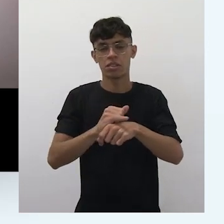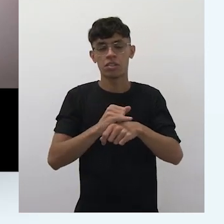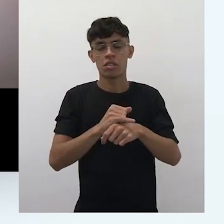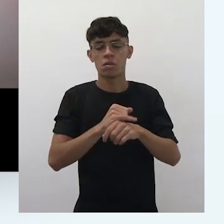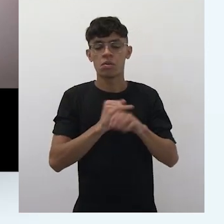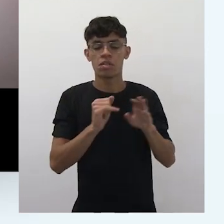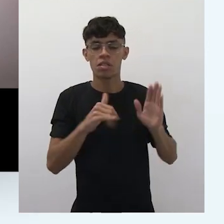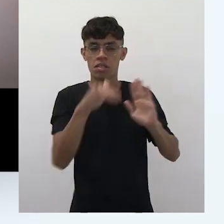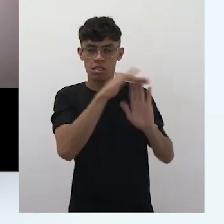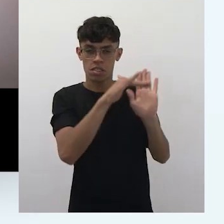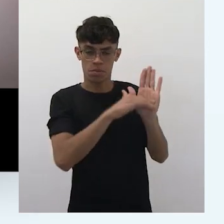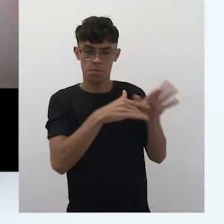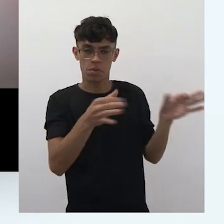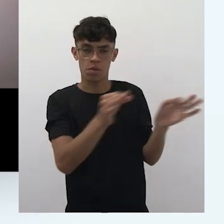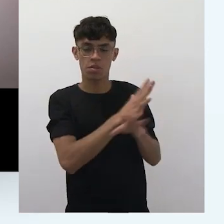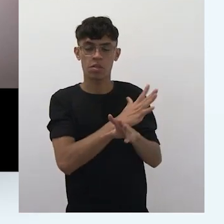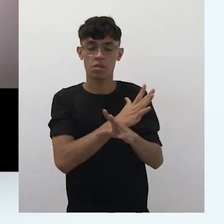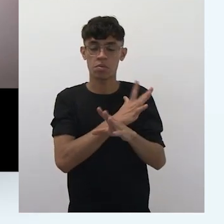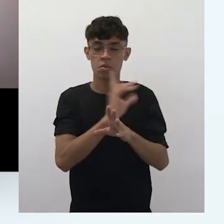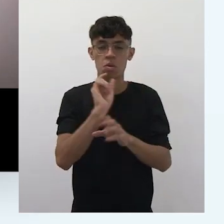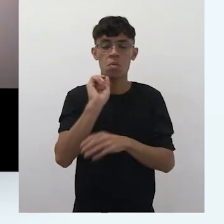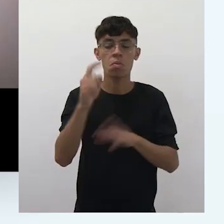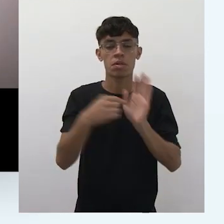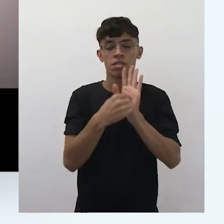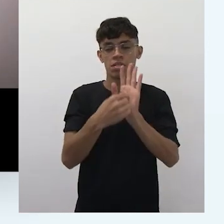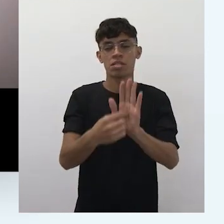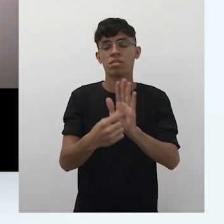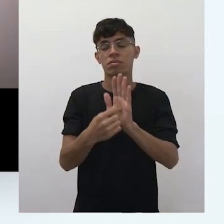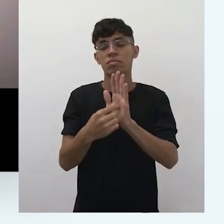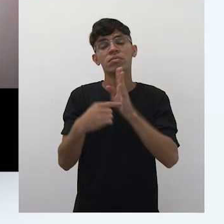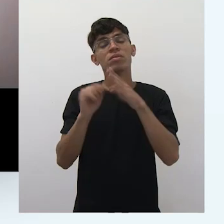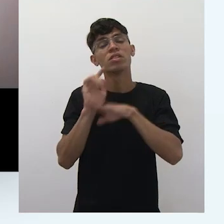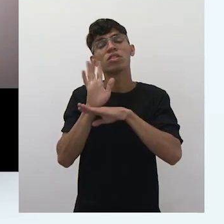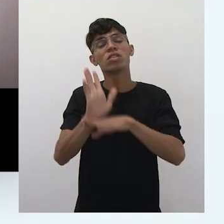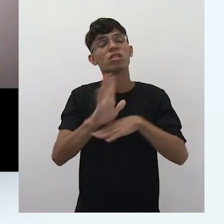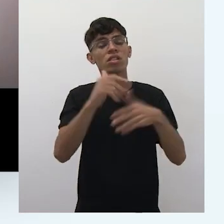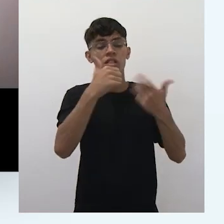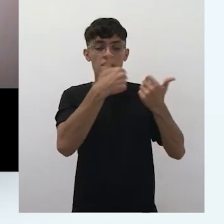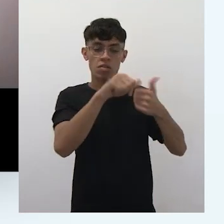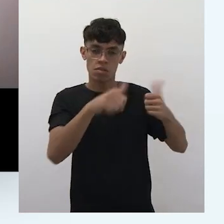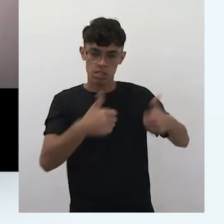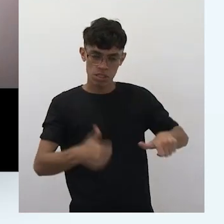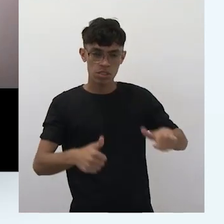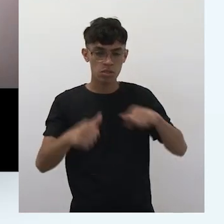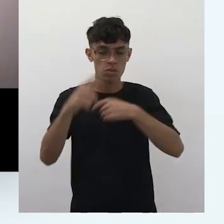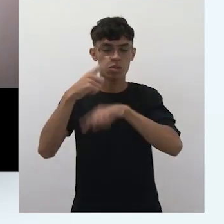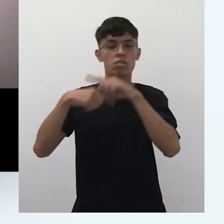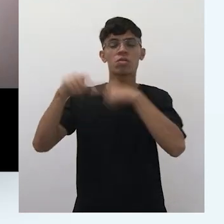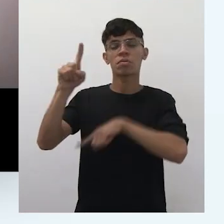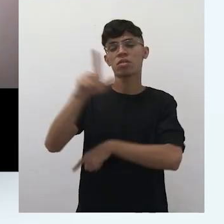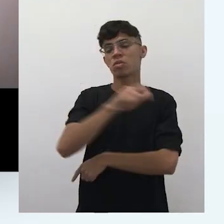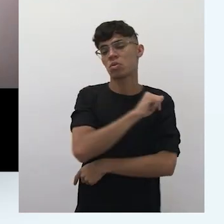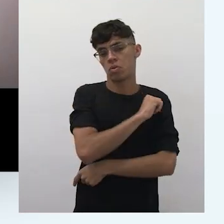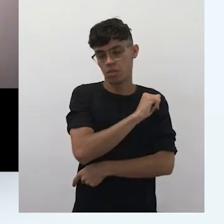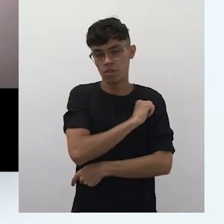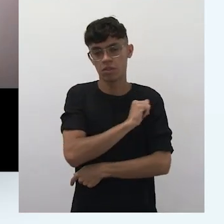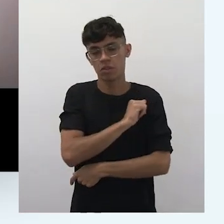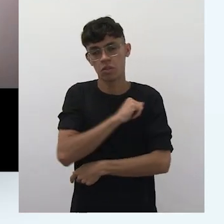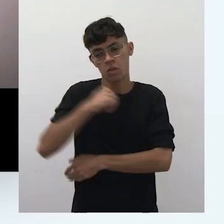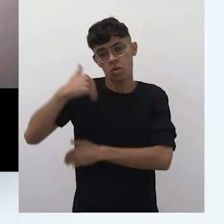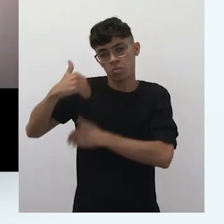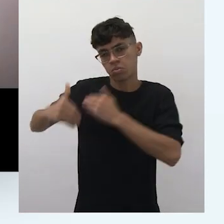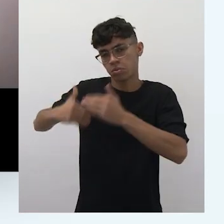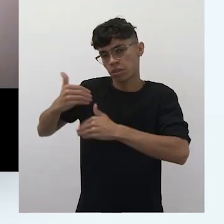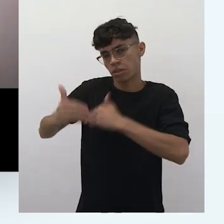finalização podem servir de indicadores para uma possível avaliação global do desenvolvimento dos estudantes ao longo de